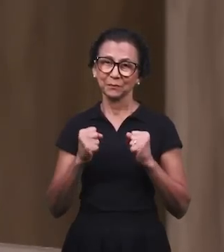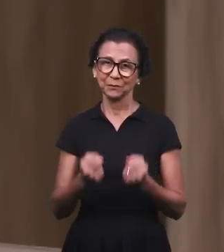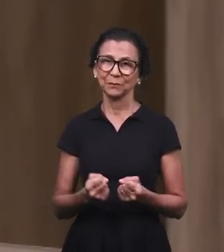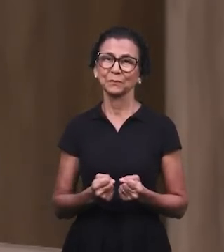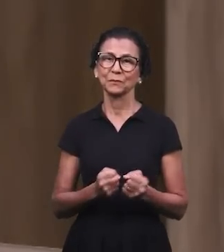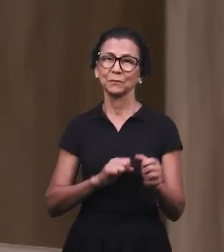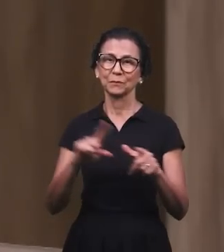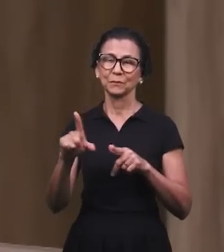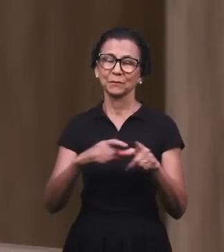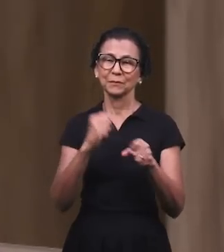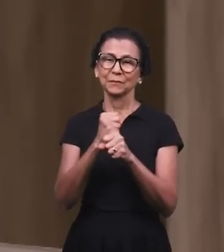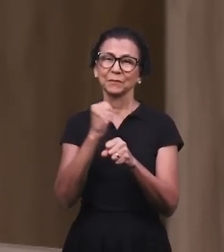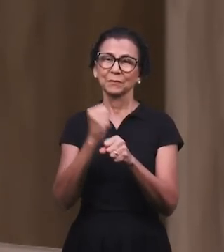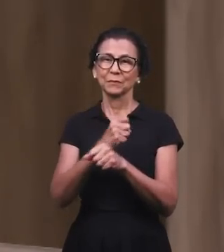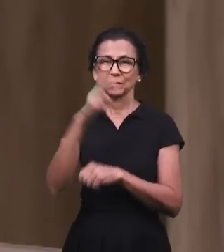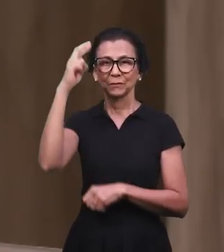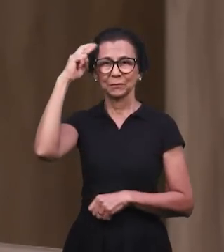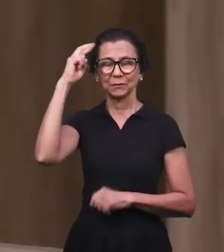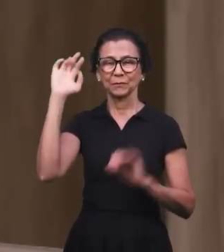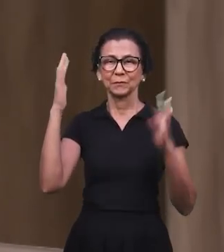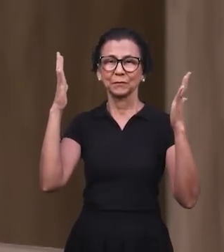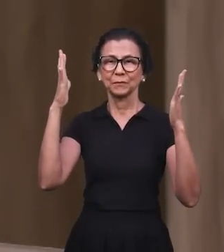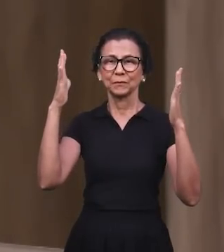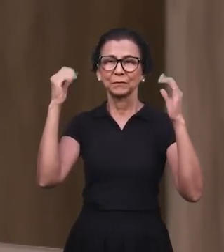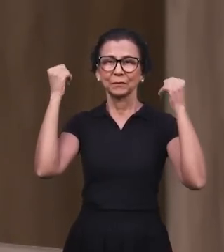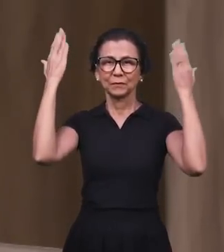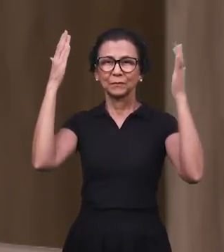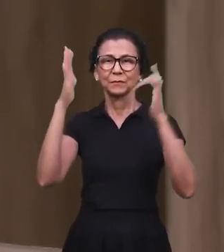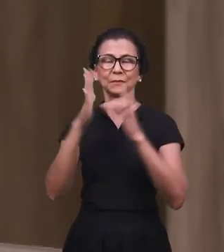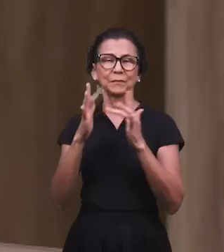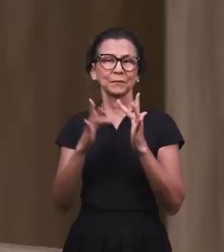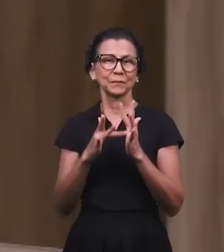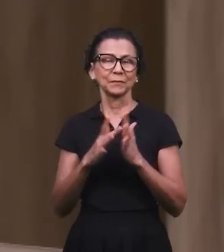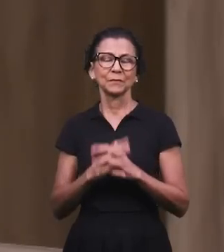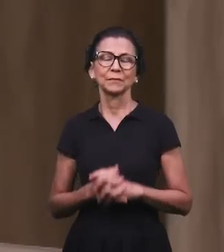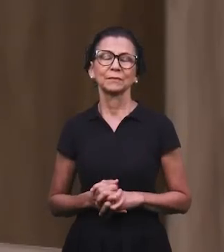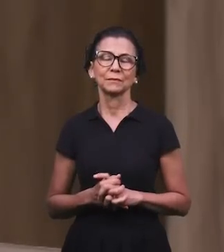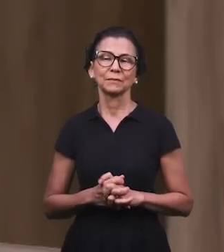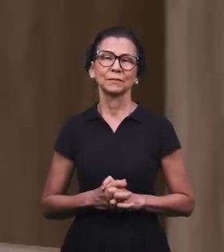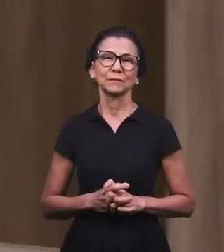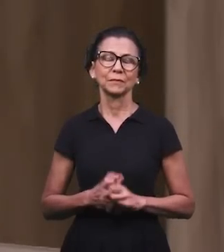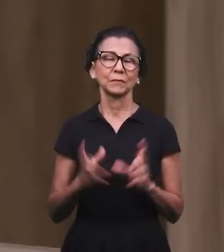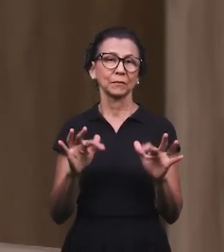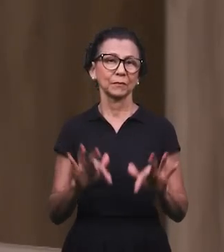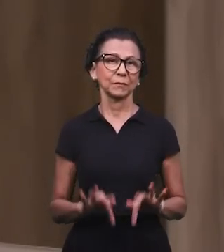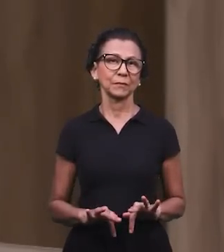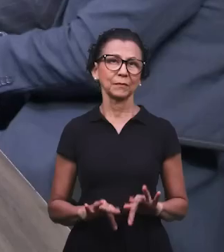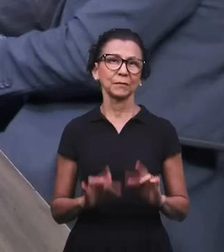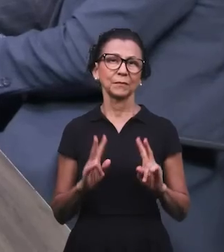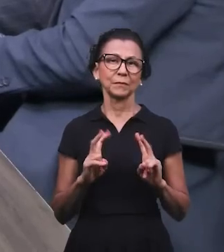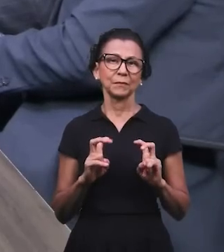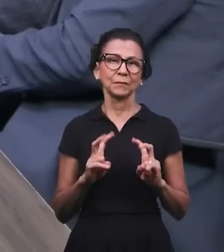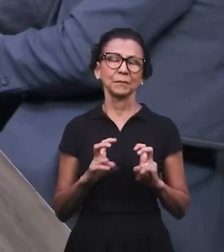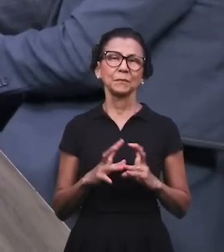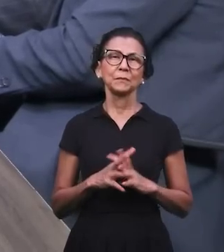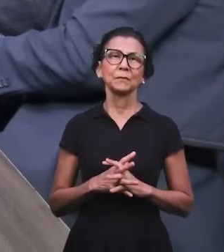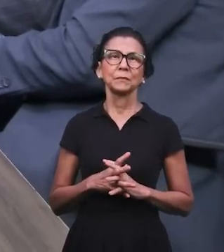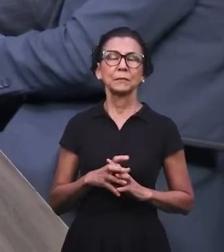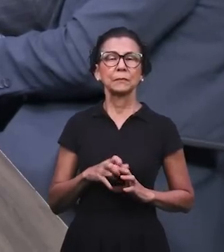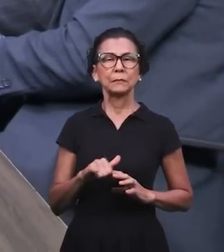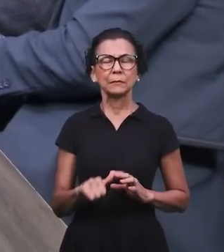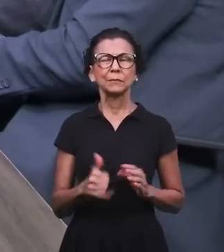vez mais que viva o Rei Senhor Jesus. Glória a Deus. Bem, irmãos, chegamos ao final deste assunto.